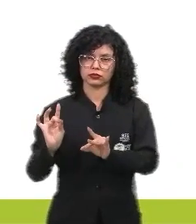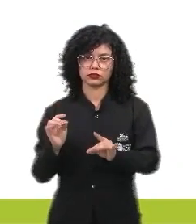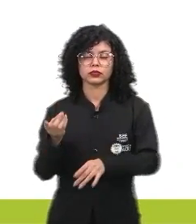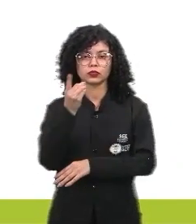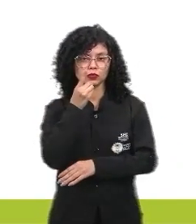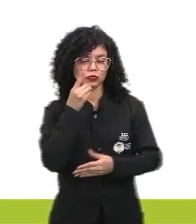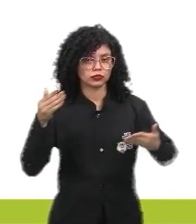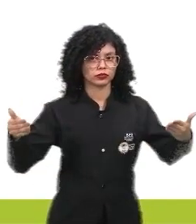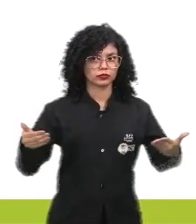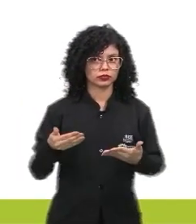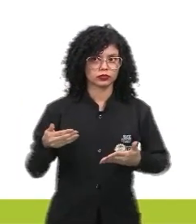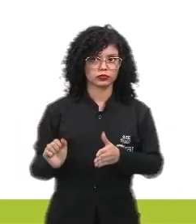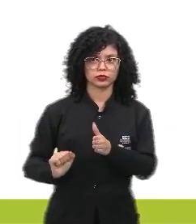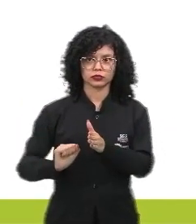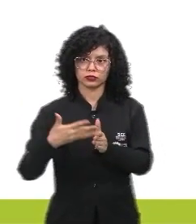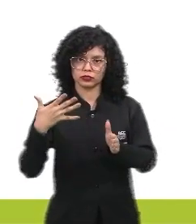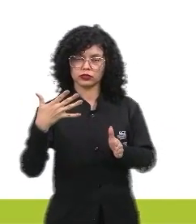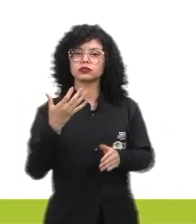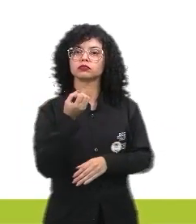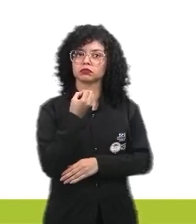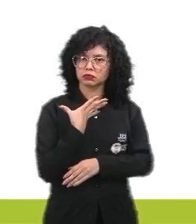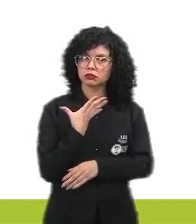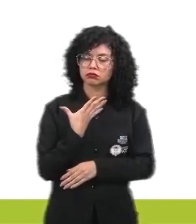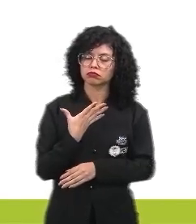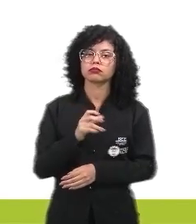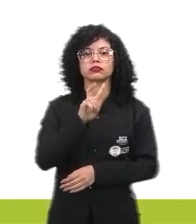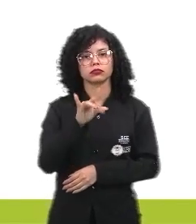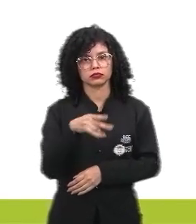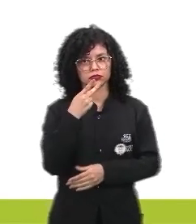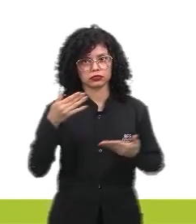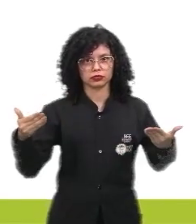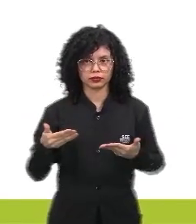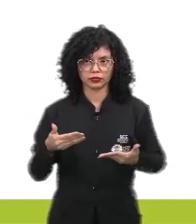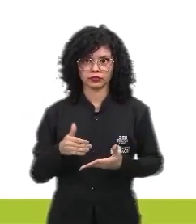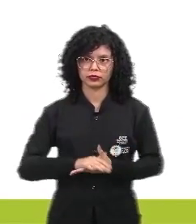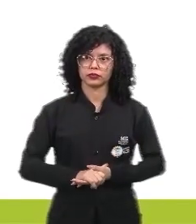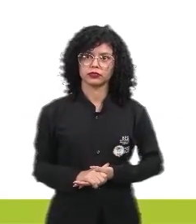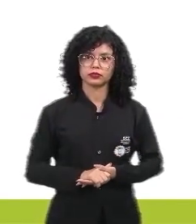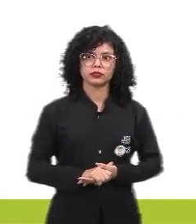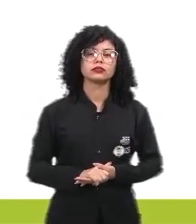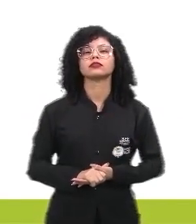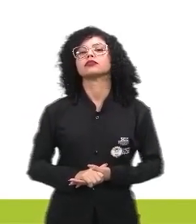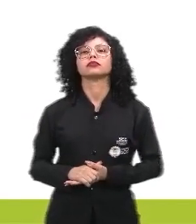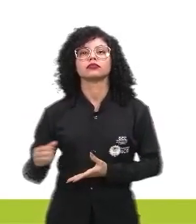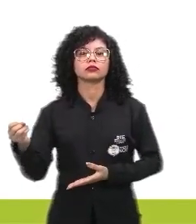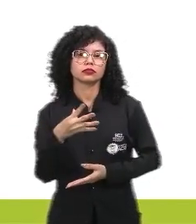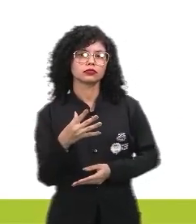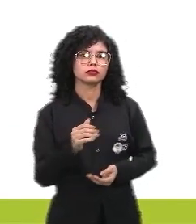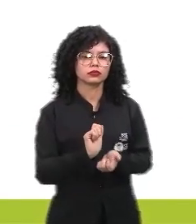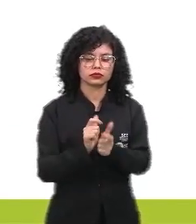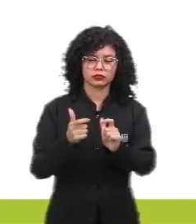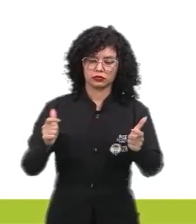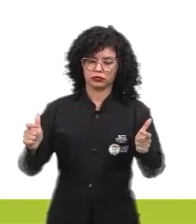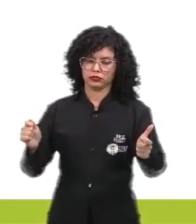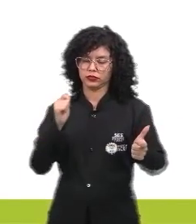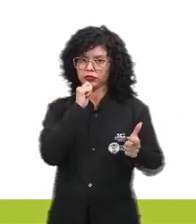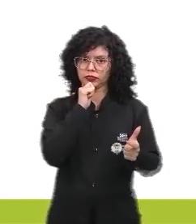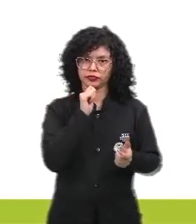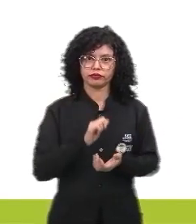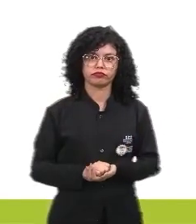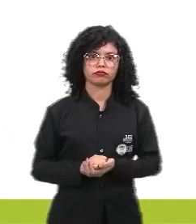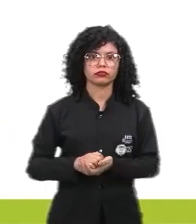atuais, muitos benefícios, e a gente vai falar deles hoje. Então, essas inovações, o aumento do consumo, o êxodo